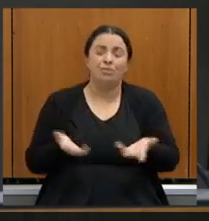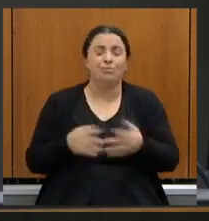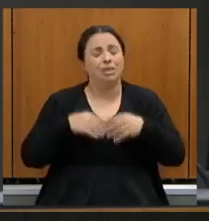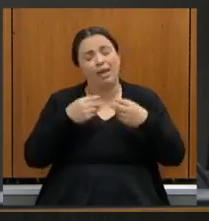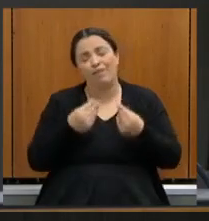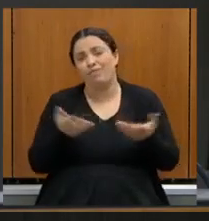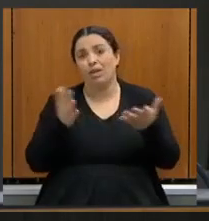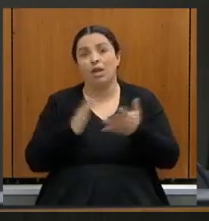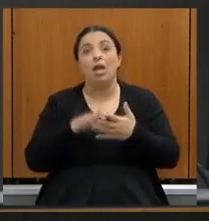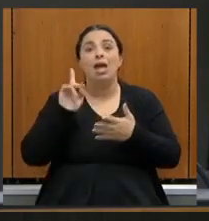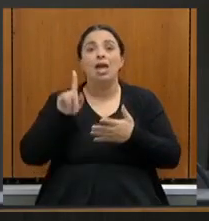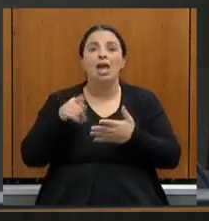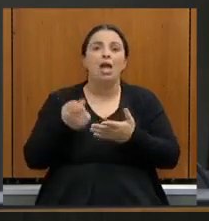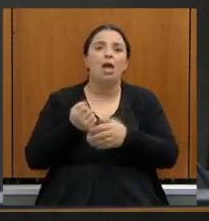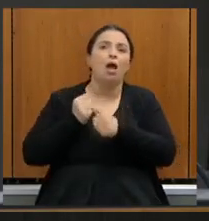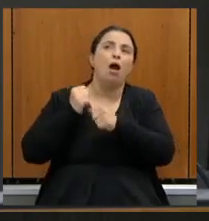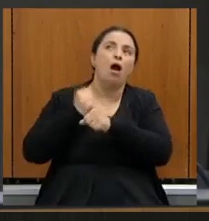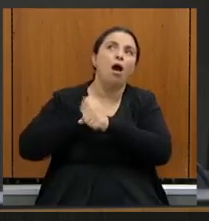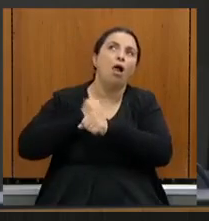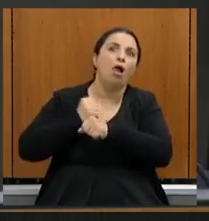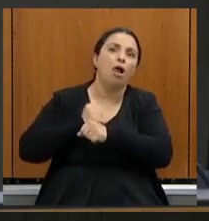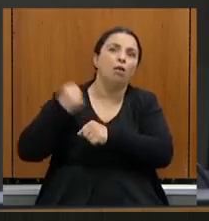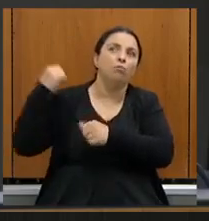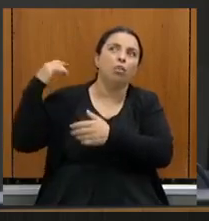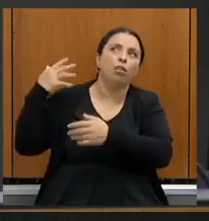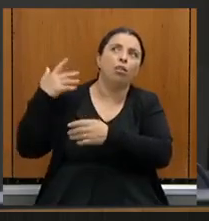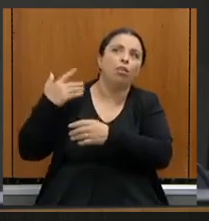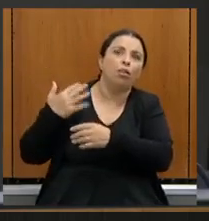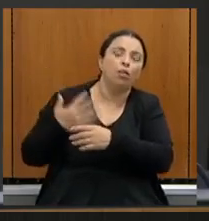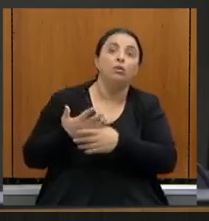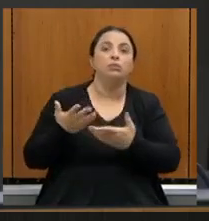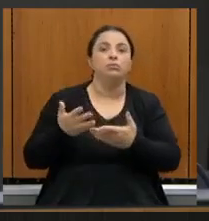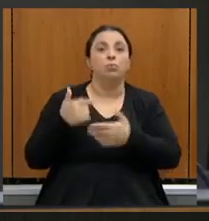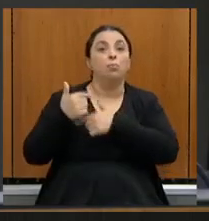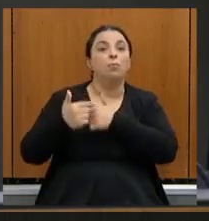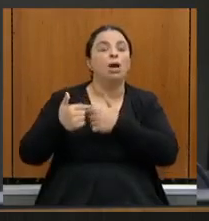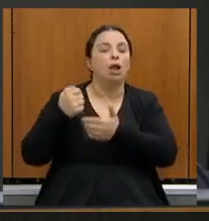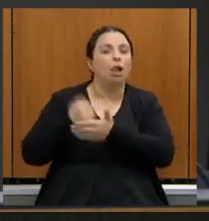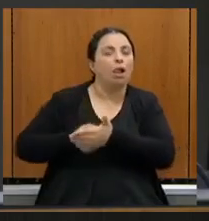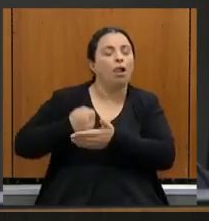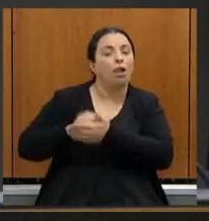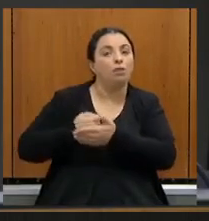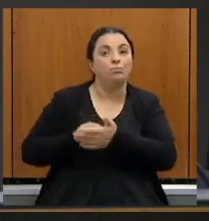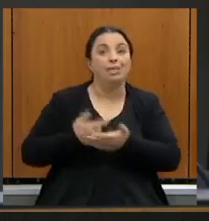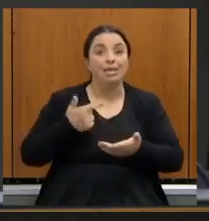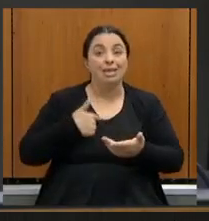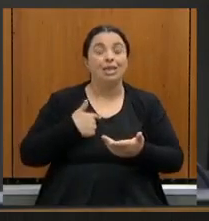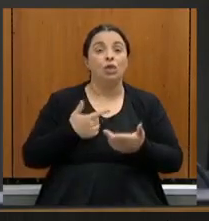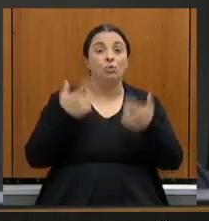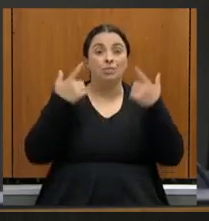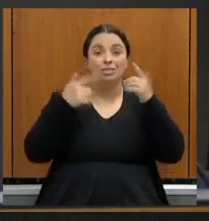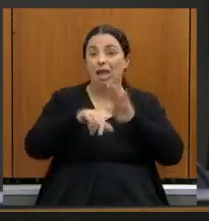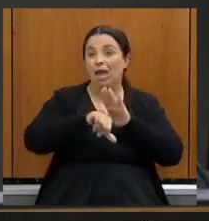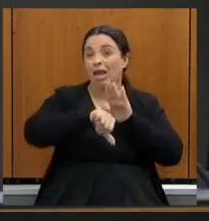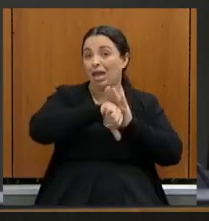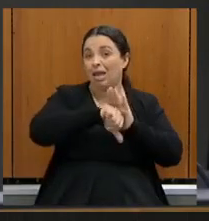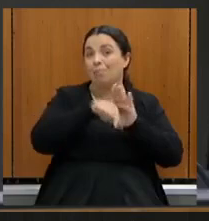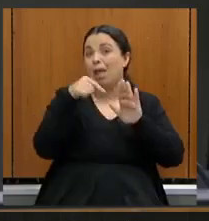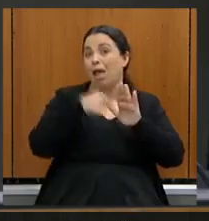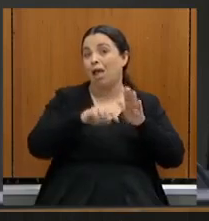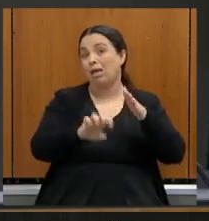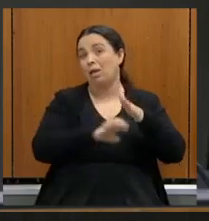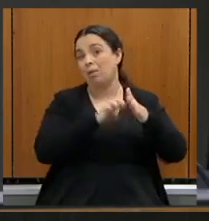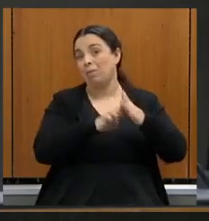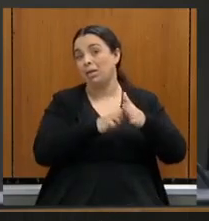é uma luta de muito tempo e os crimes que acontecem praticados pelas mineradoras do nosso Estado, eles